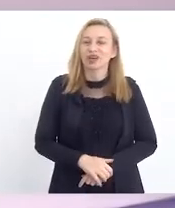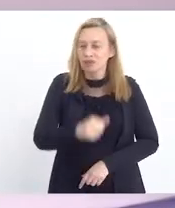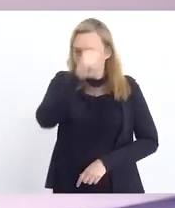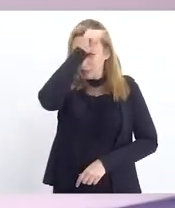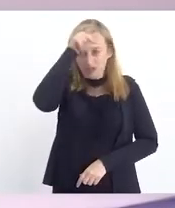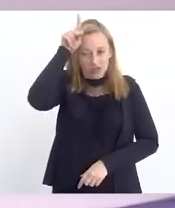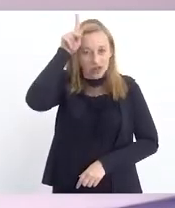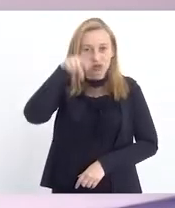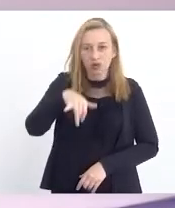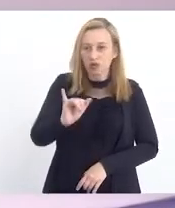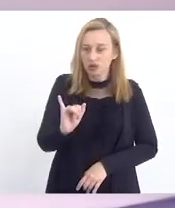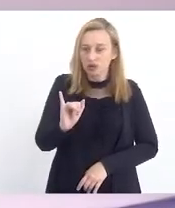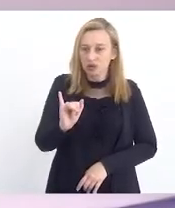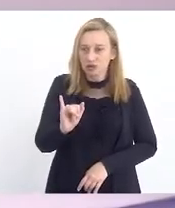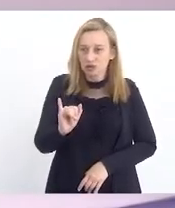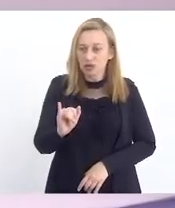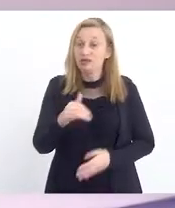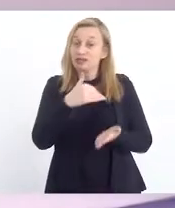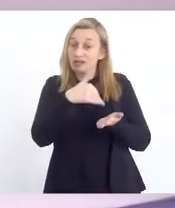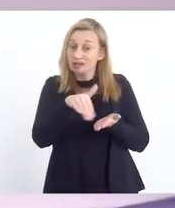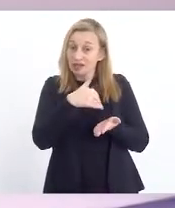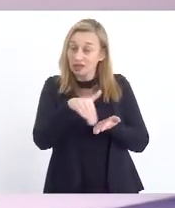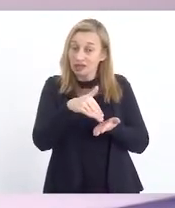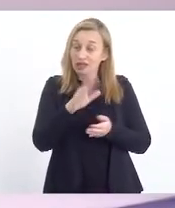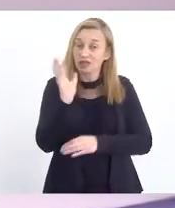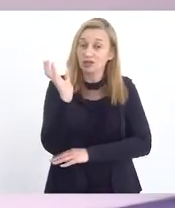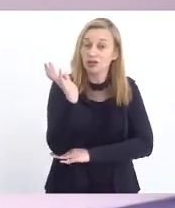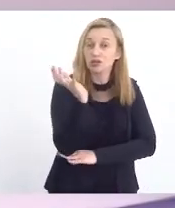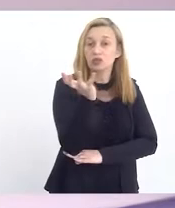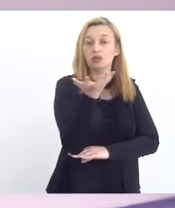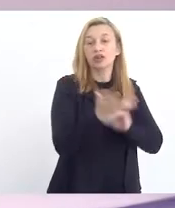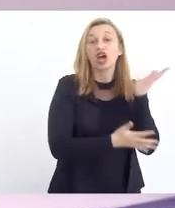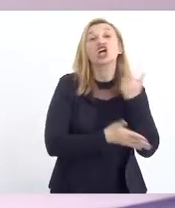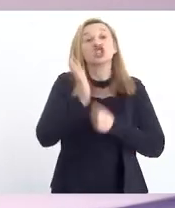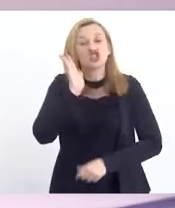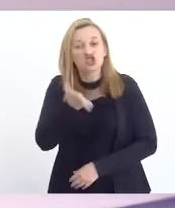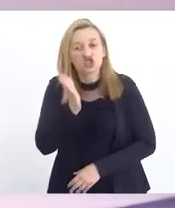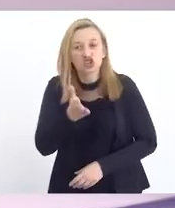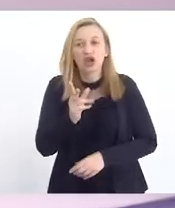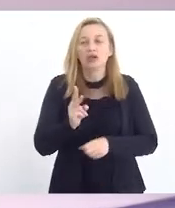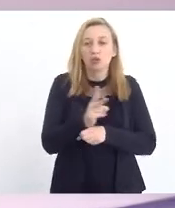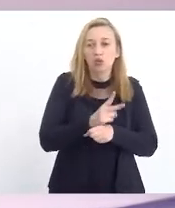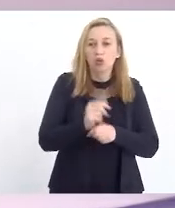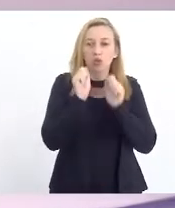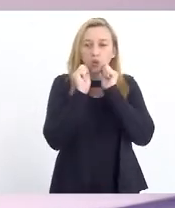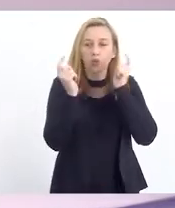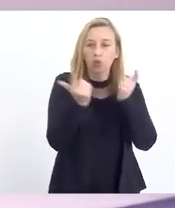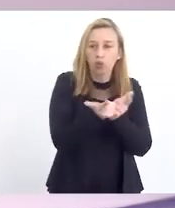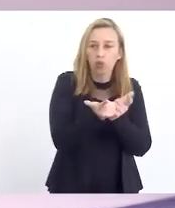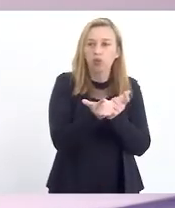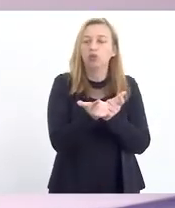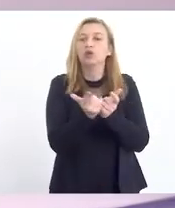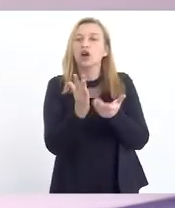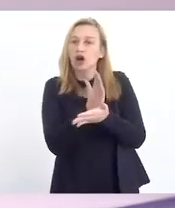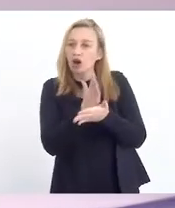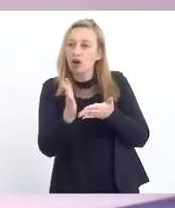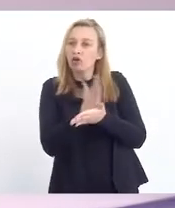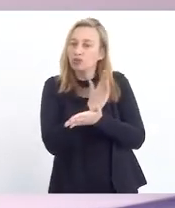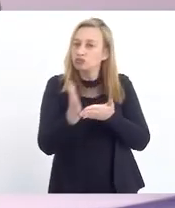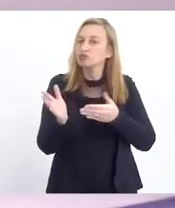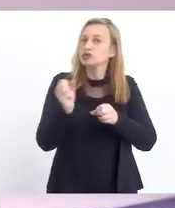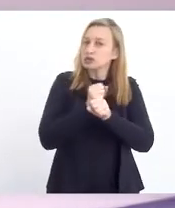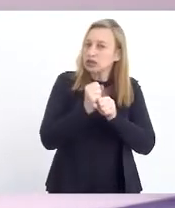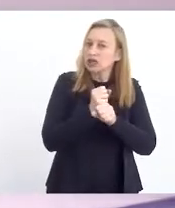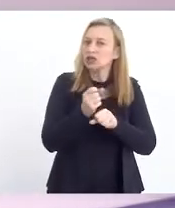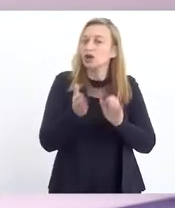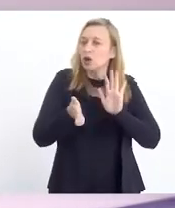à Prefeitura de Nova Iguaçu, na figura da Secretaria do Meio Ambiente, já que procurou a Assembleia Legislativa há algum tempo,